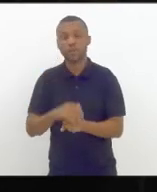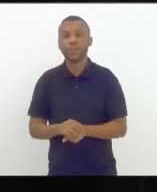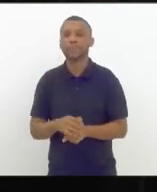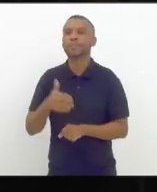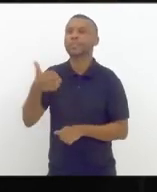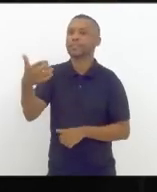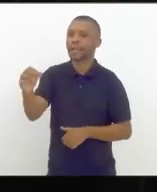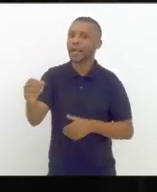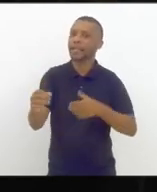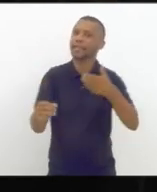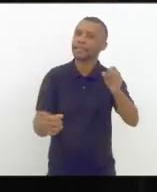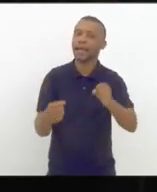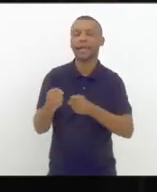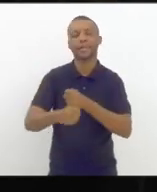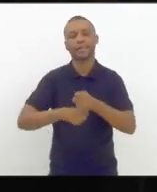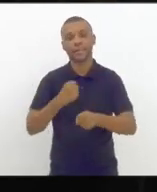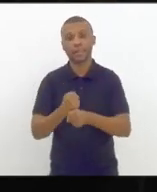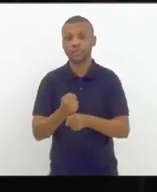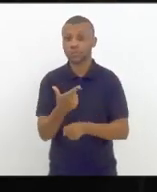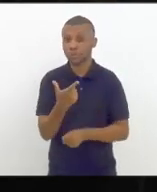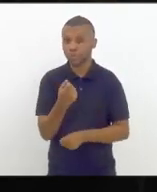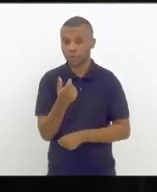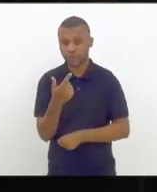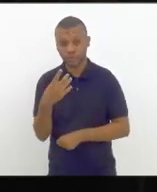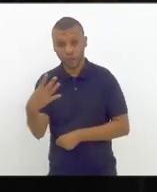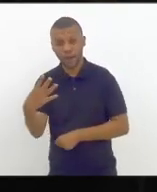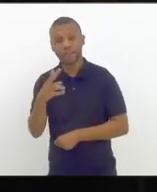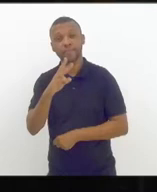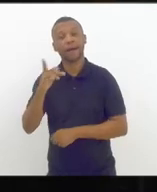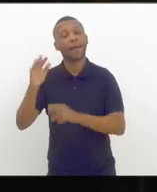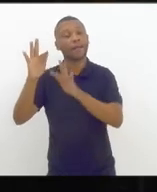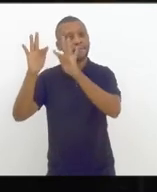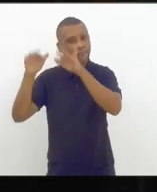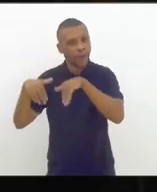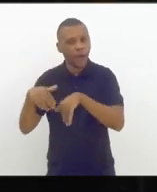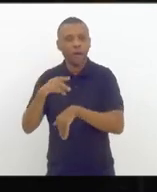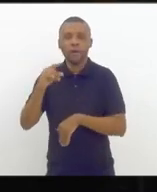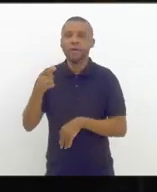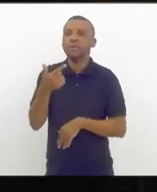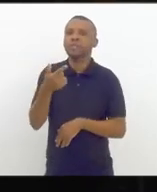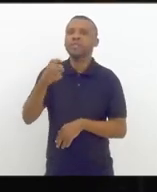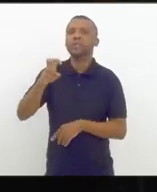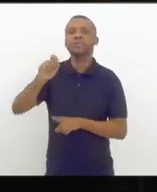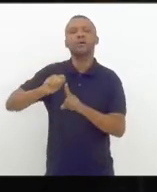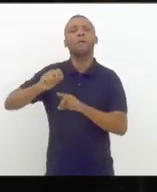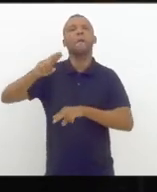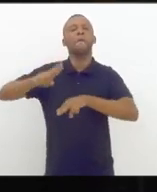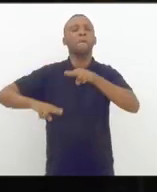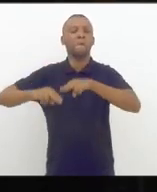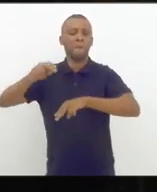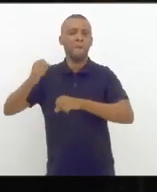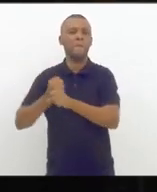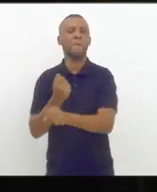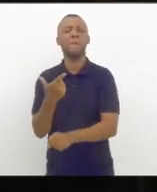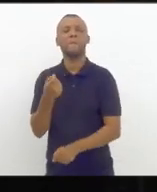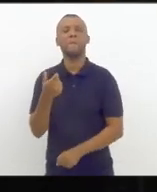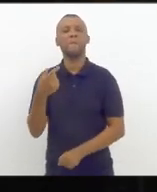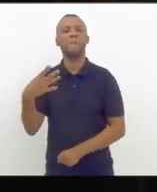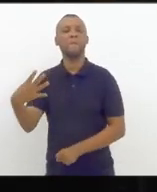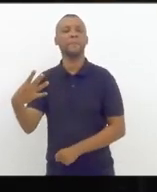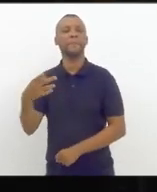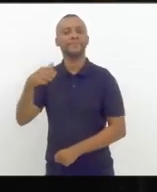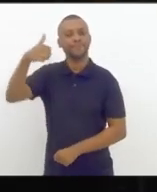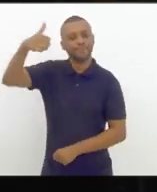vai inspirar em 2024 precisamente em 25 de junho de 2024 e por esta análise